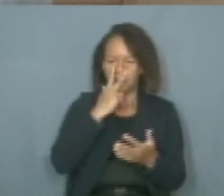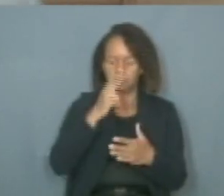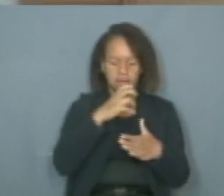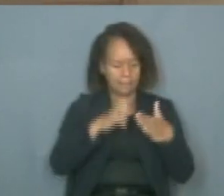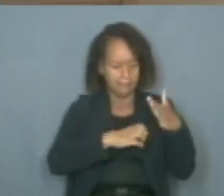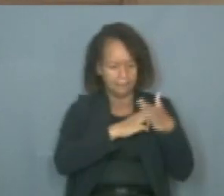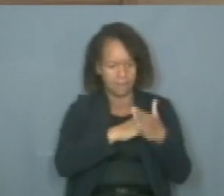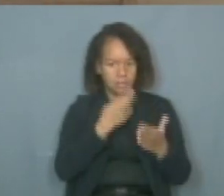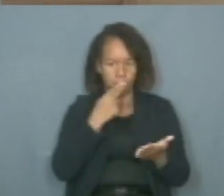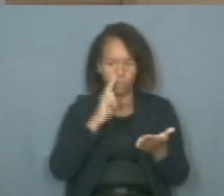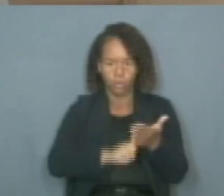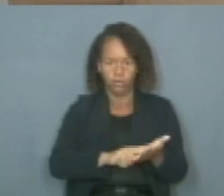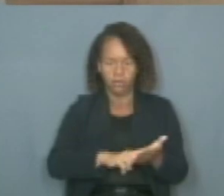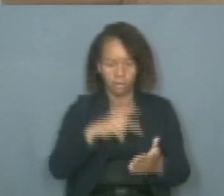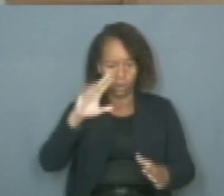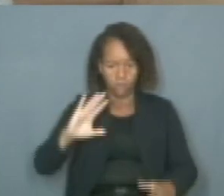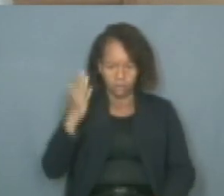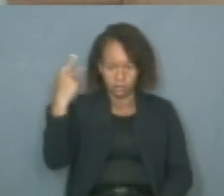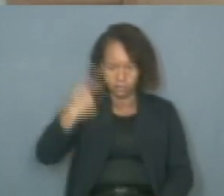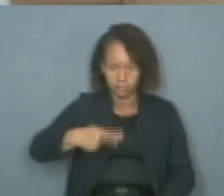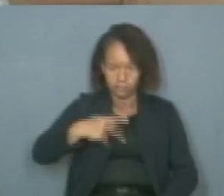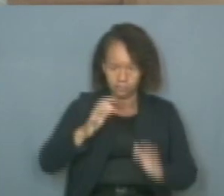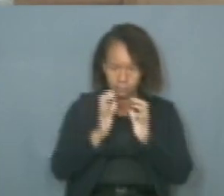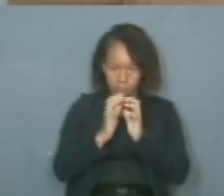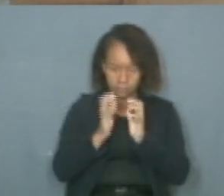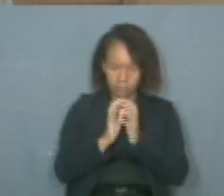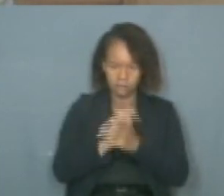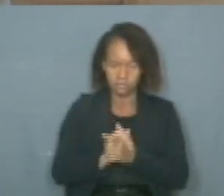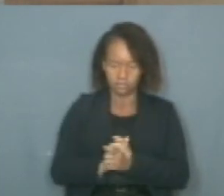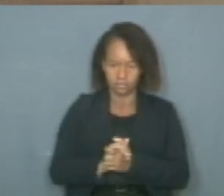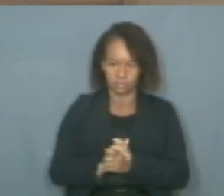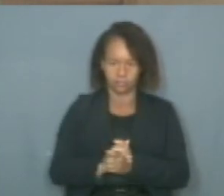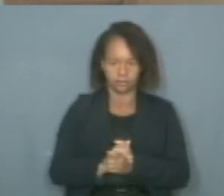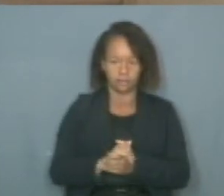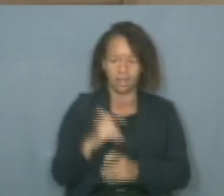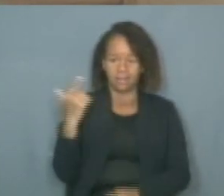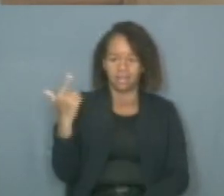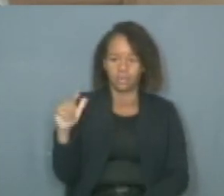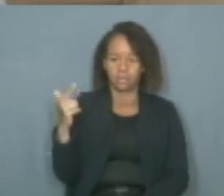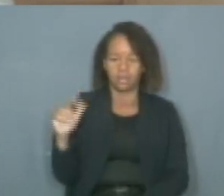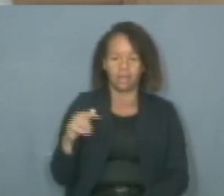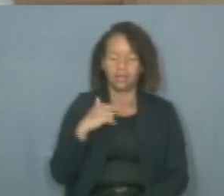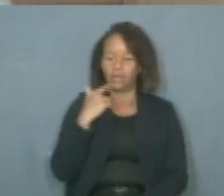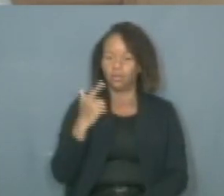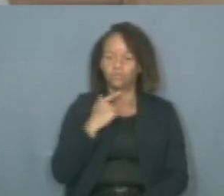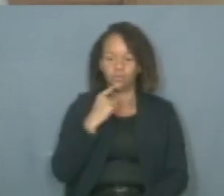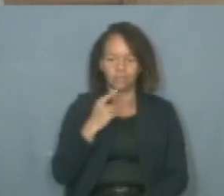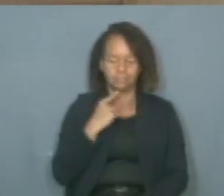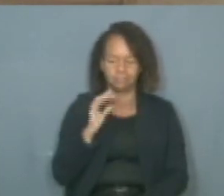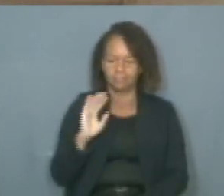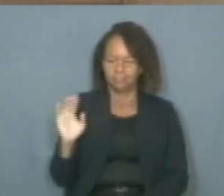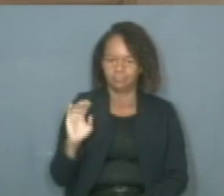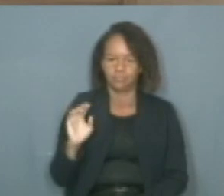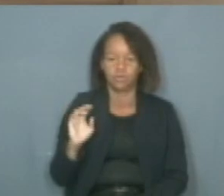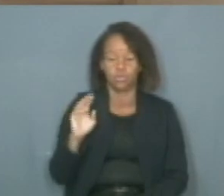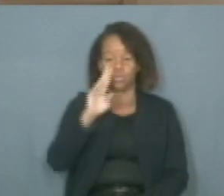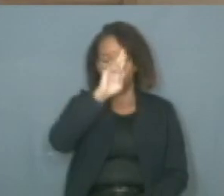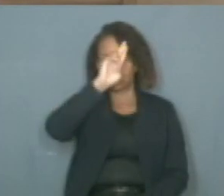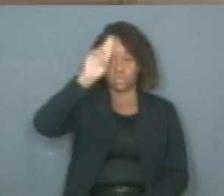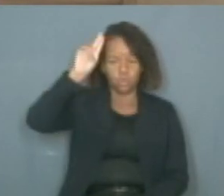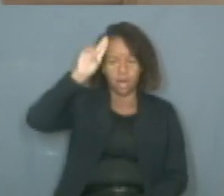de trânsito que existe aqui hoje em nossa cidade, porque, como eu disse, não há nenhuma contrapartida.